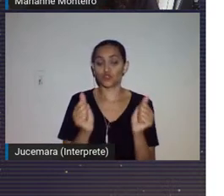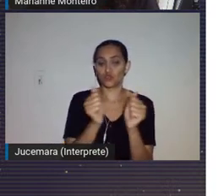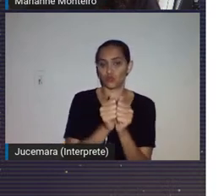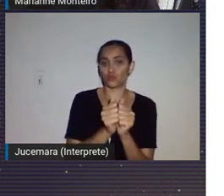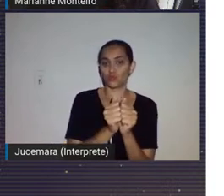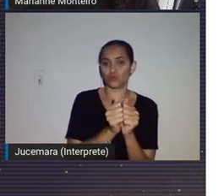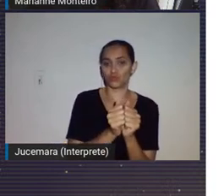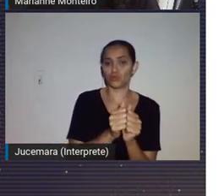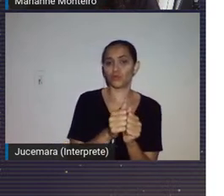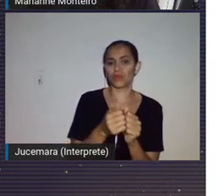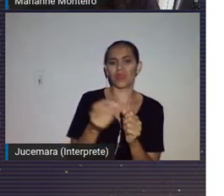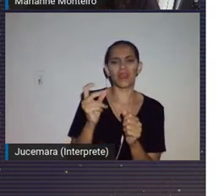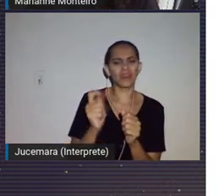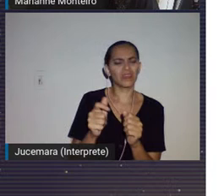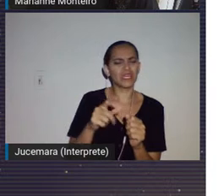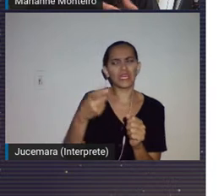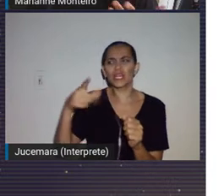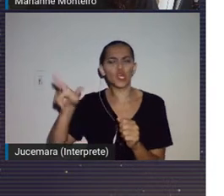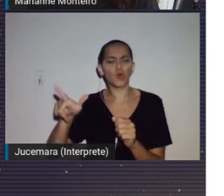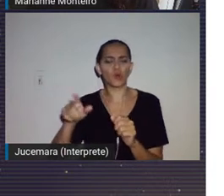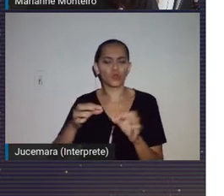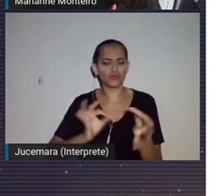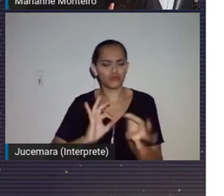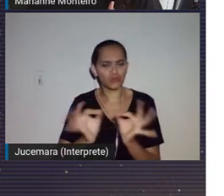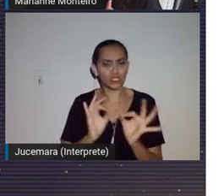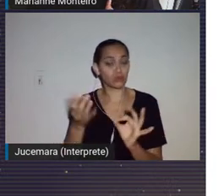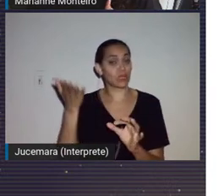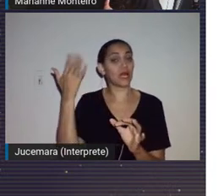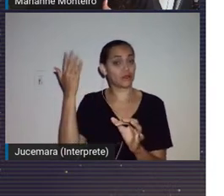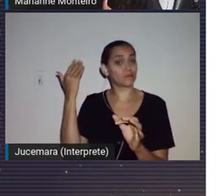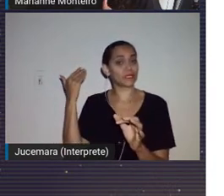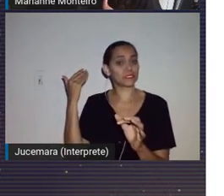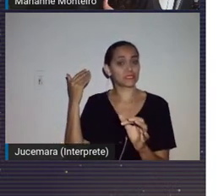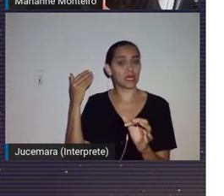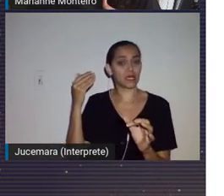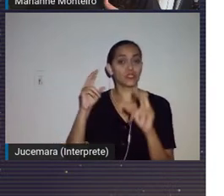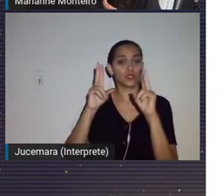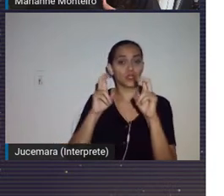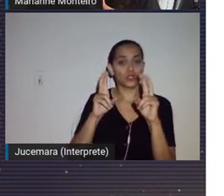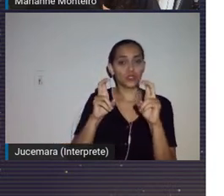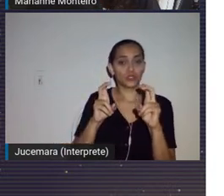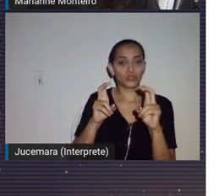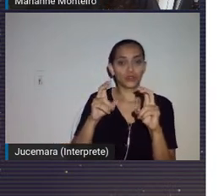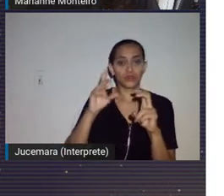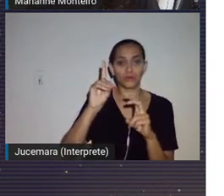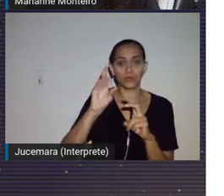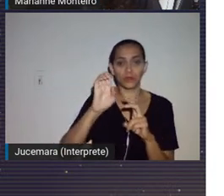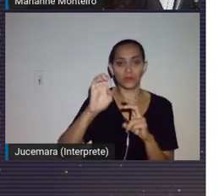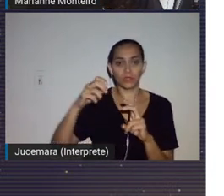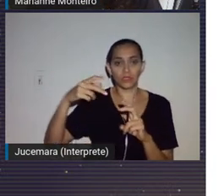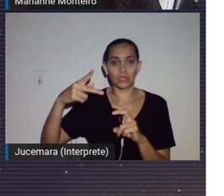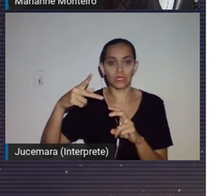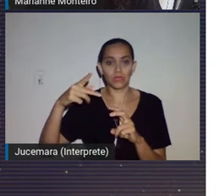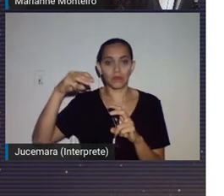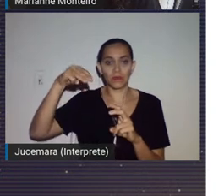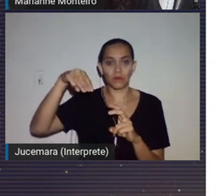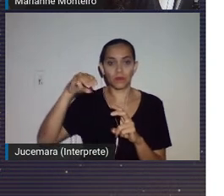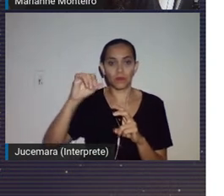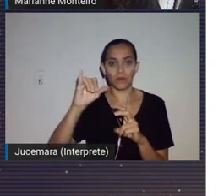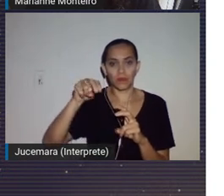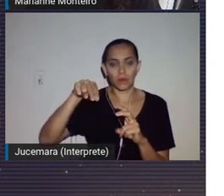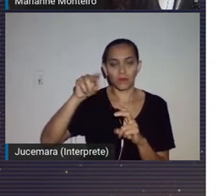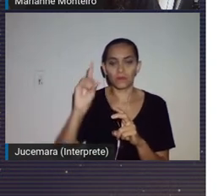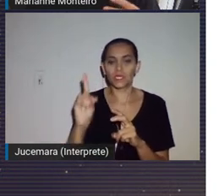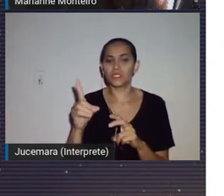aquele meu projeto não é relacionado a Big Data, no laboratório de sistemas distribuídos, me deu a